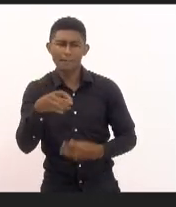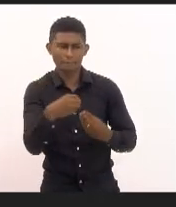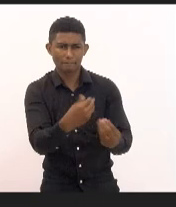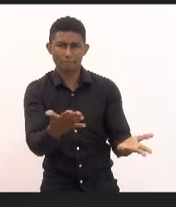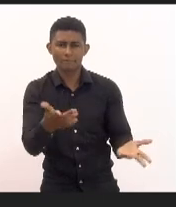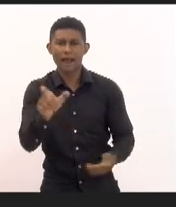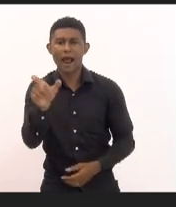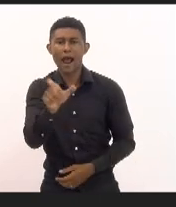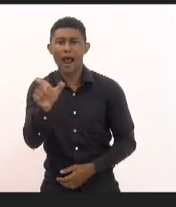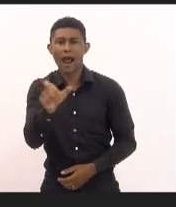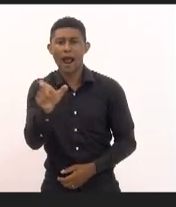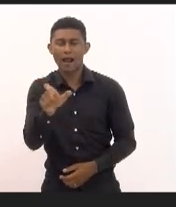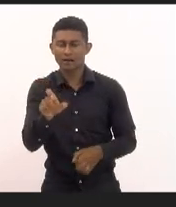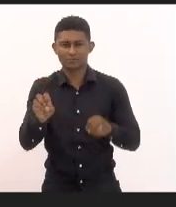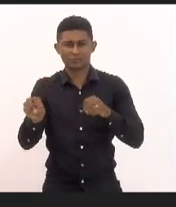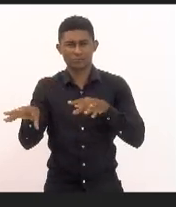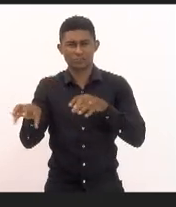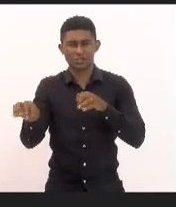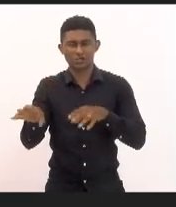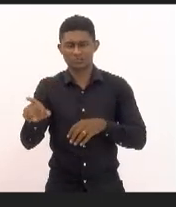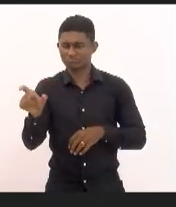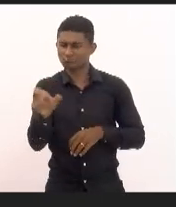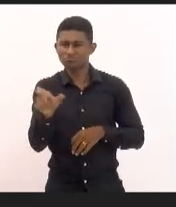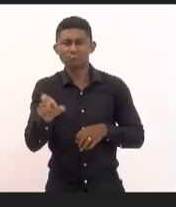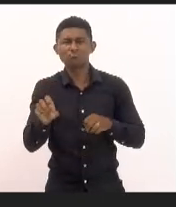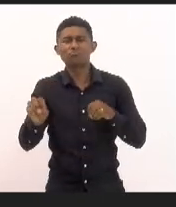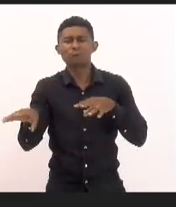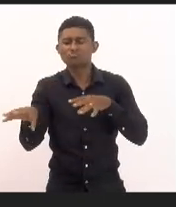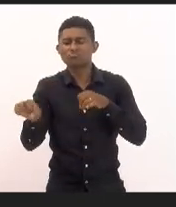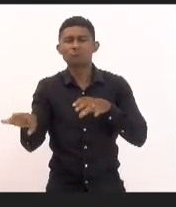é? Esse cartão, com esse cartão educação, cada